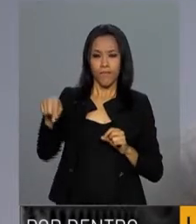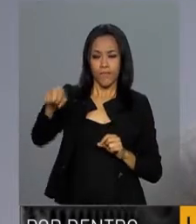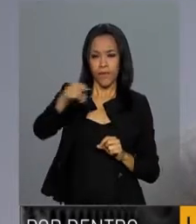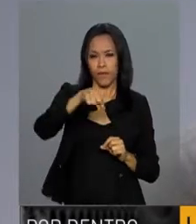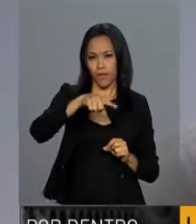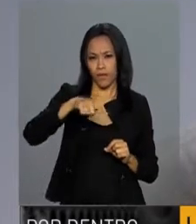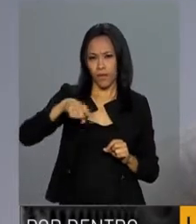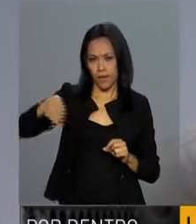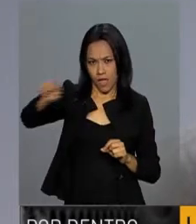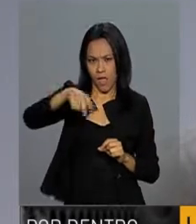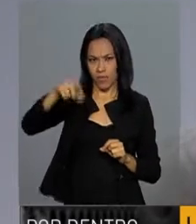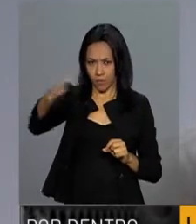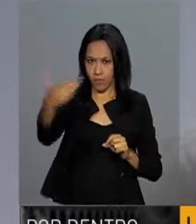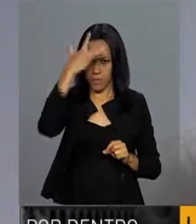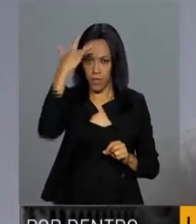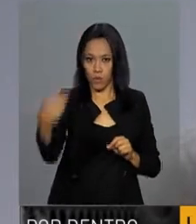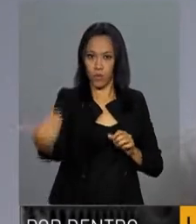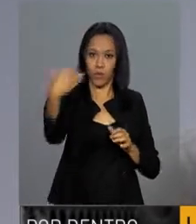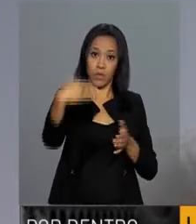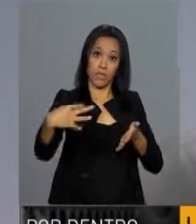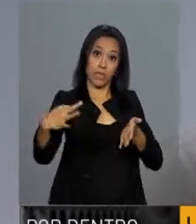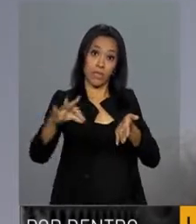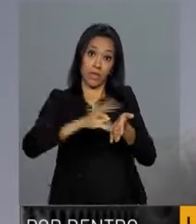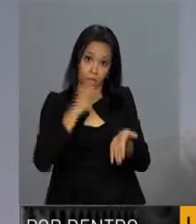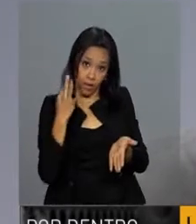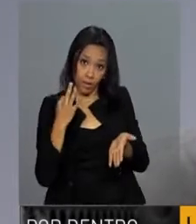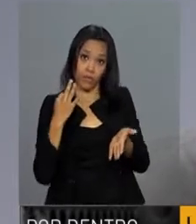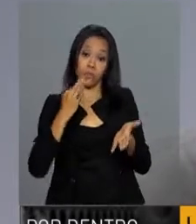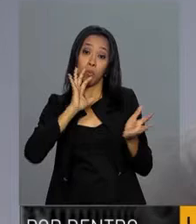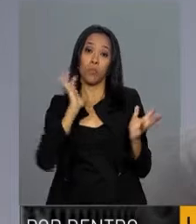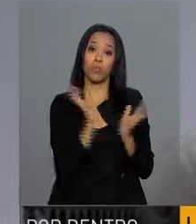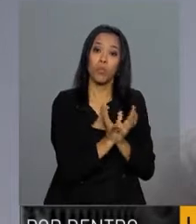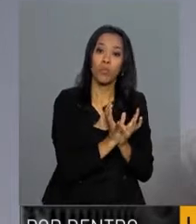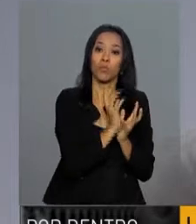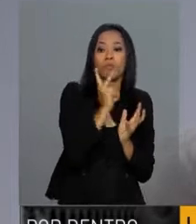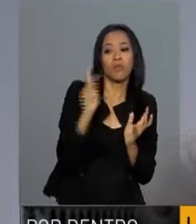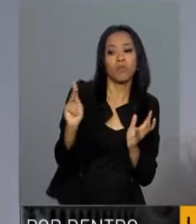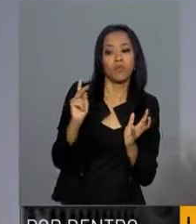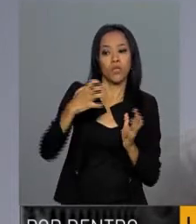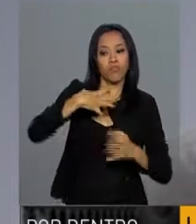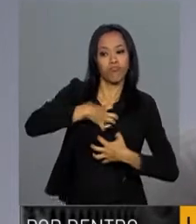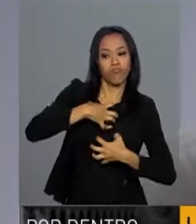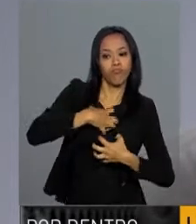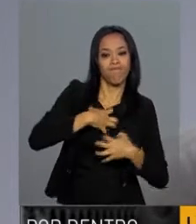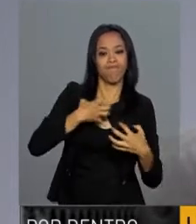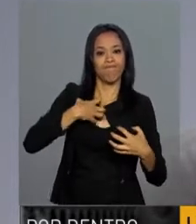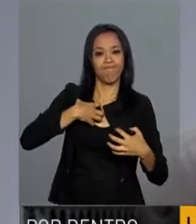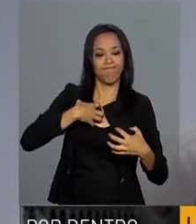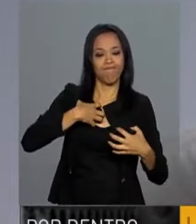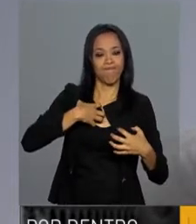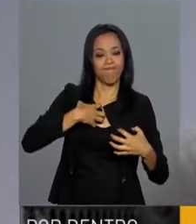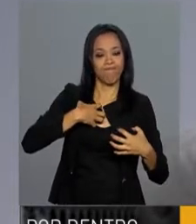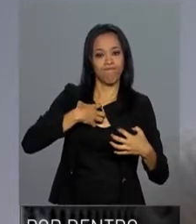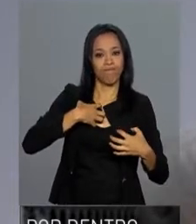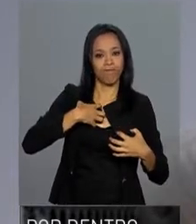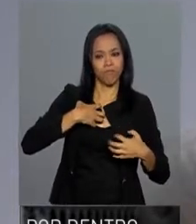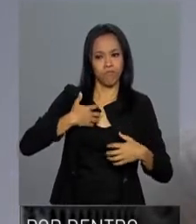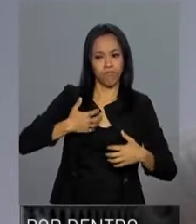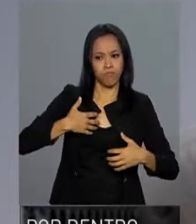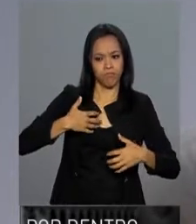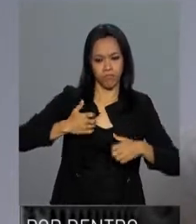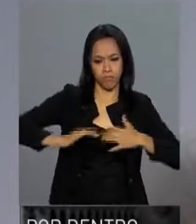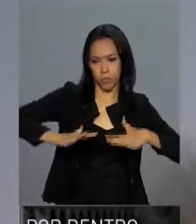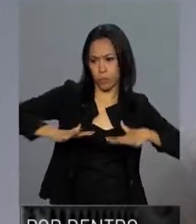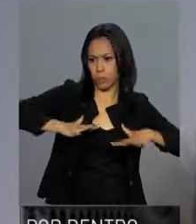se inscreve para a bolsa determinada pelo seu índice até de de rendimento